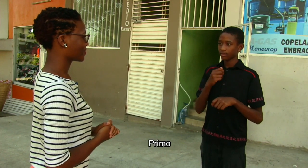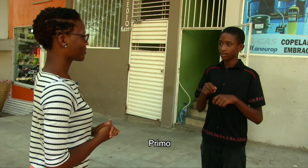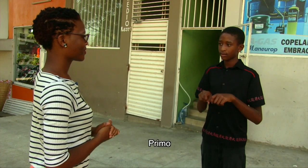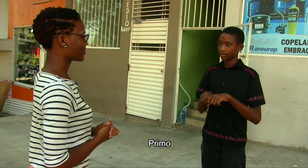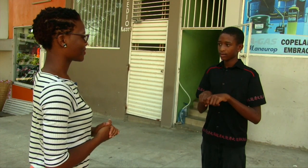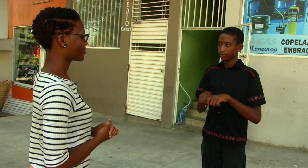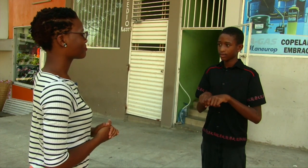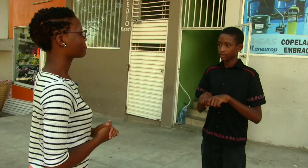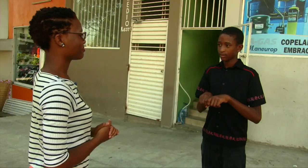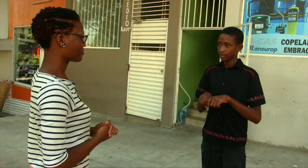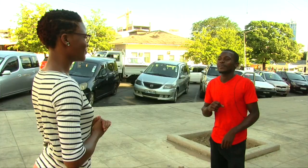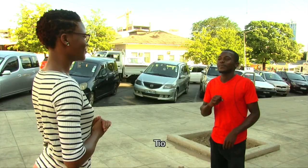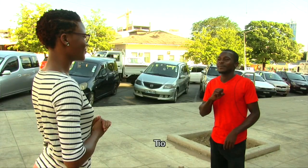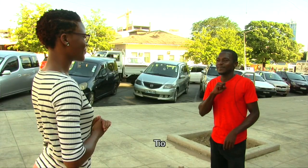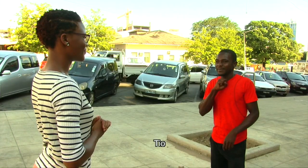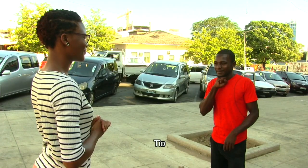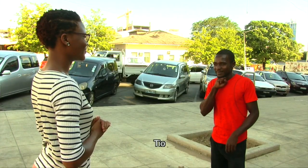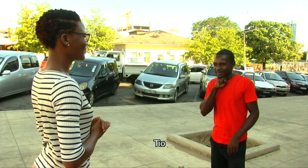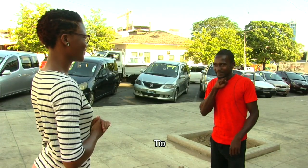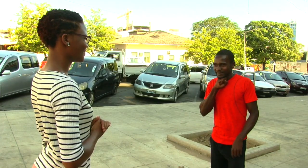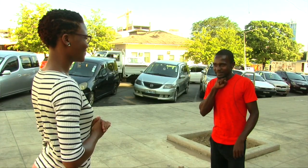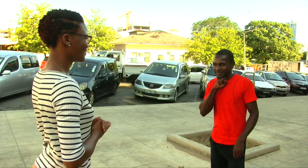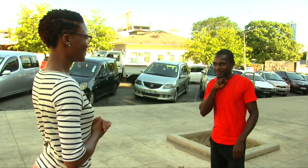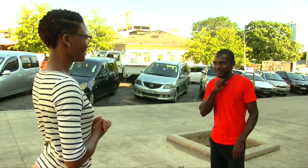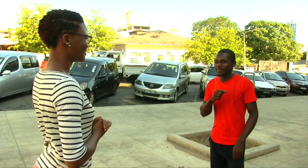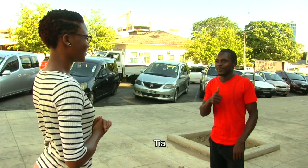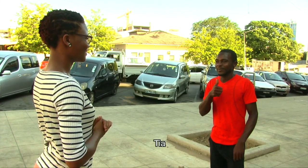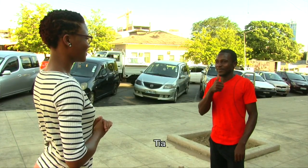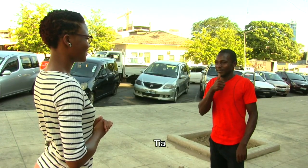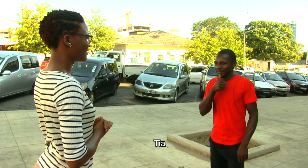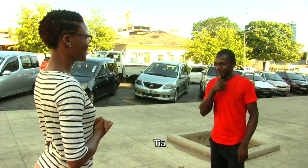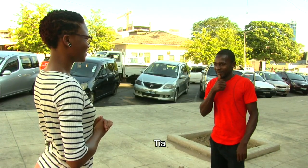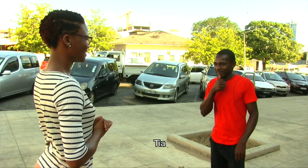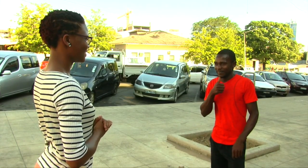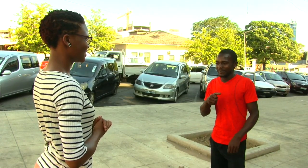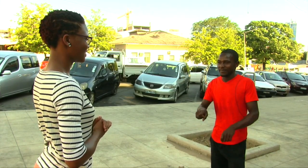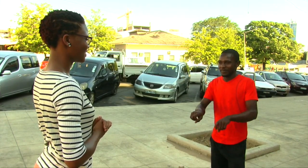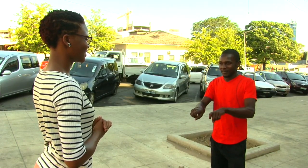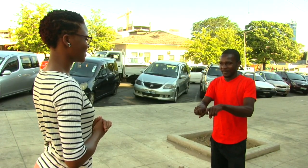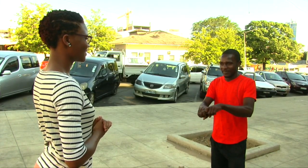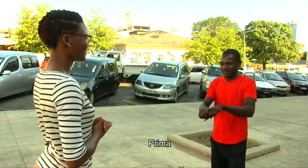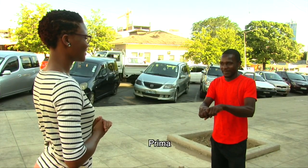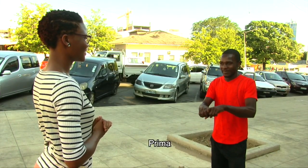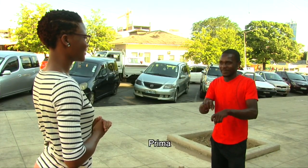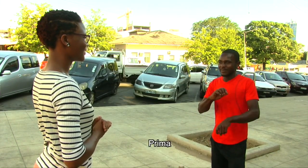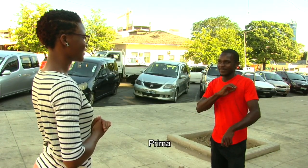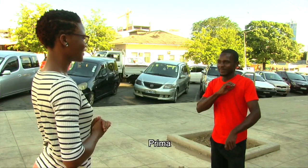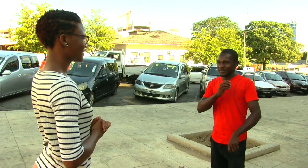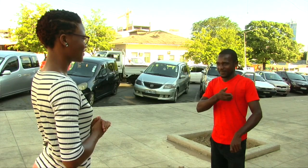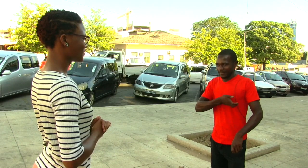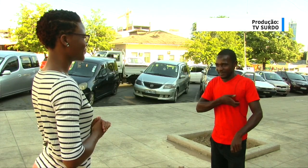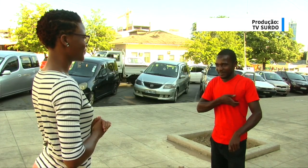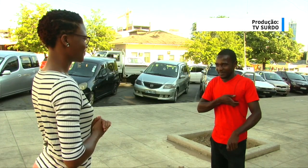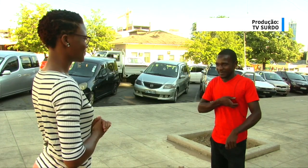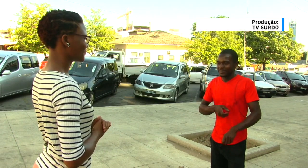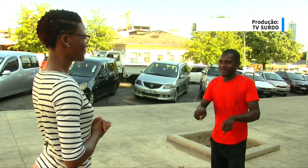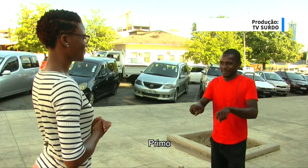Primo. Tio. Tia. Prima.